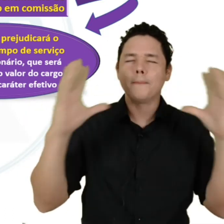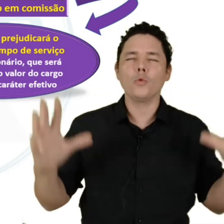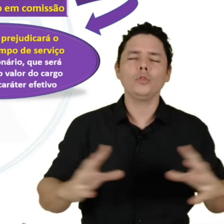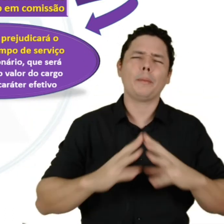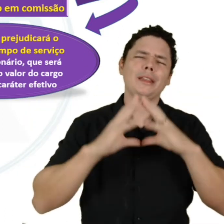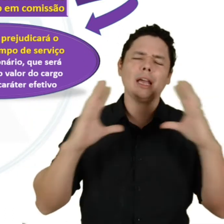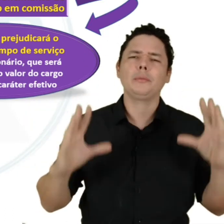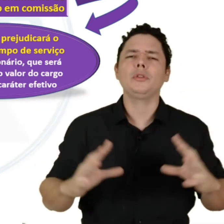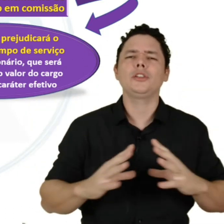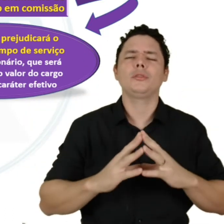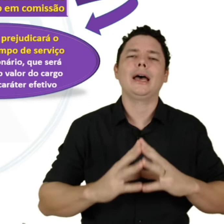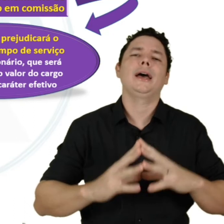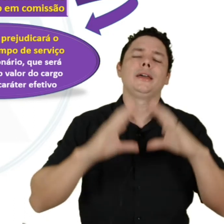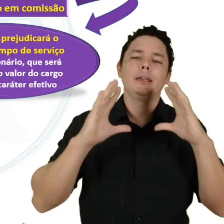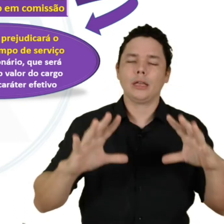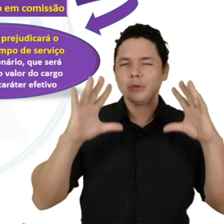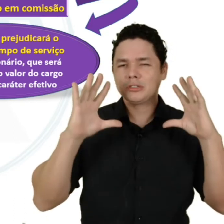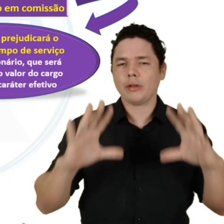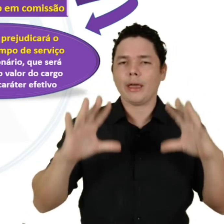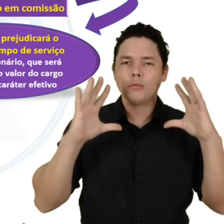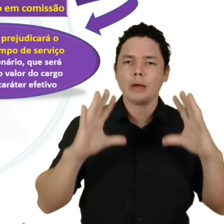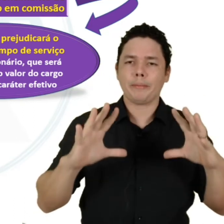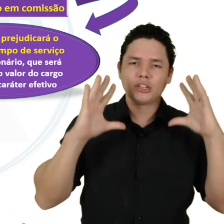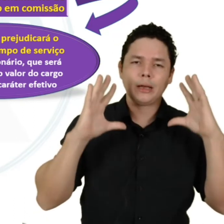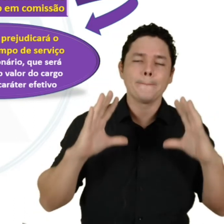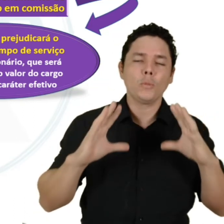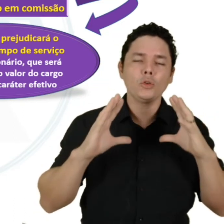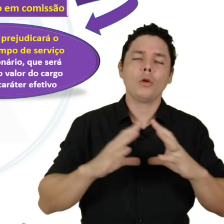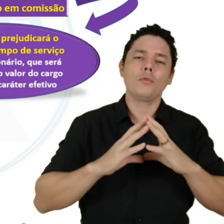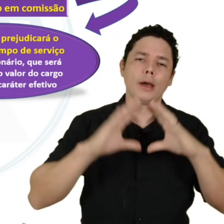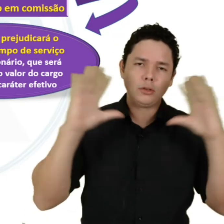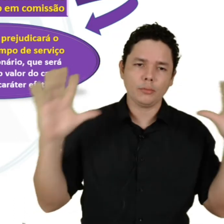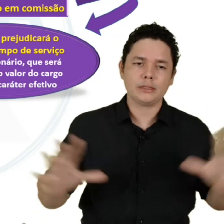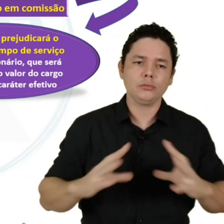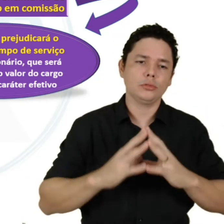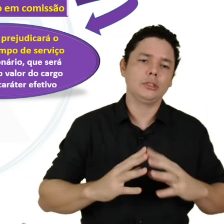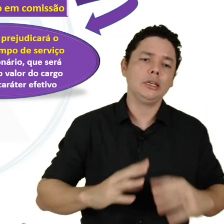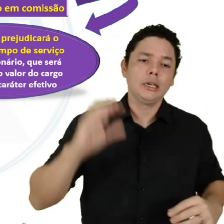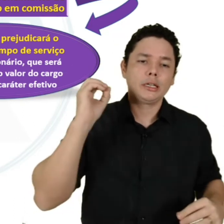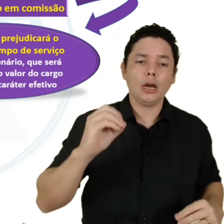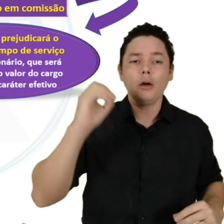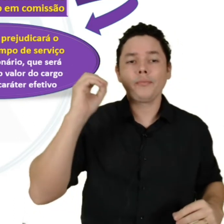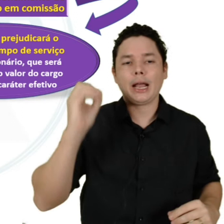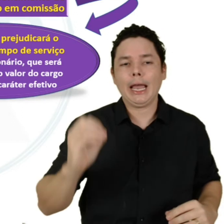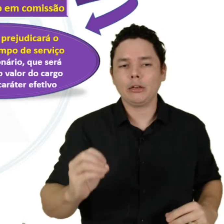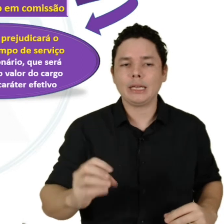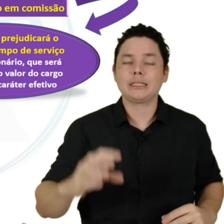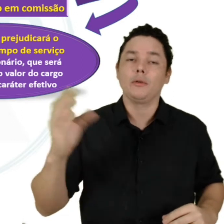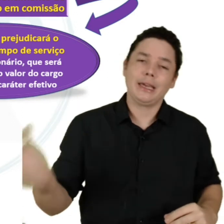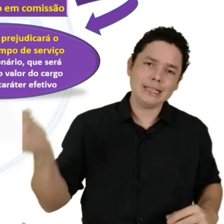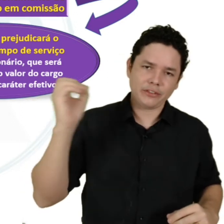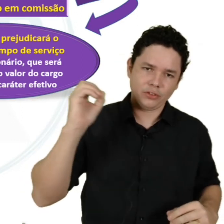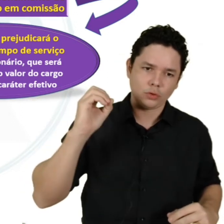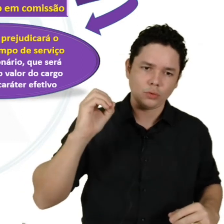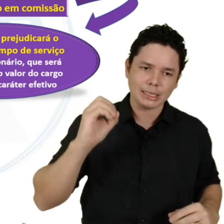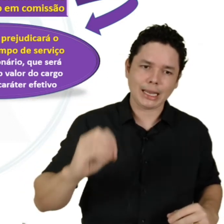né? É muito apadrinhado político lá. Então, isso é uma prática muito comum aí no Brasil todo, né? Então, recair na nomeação